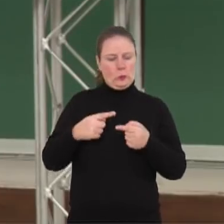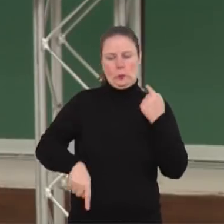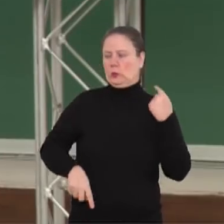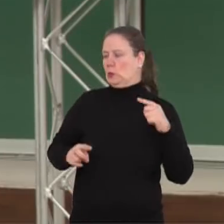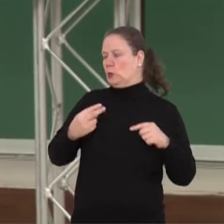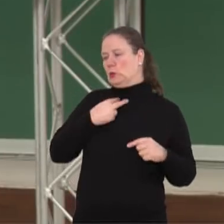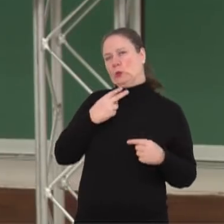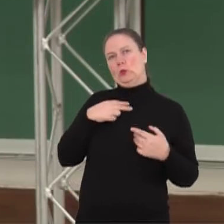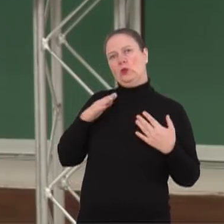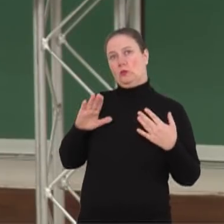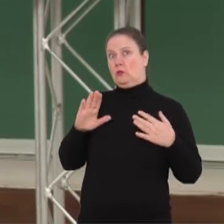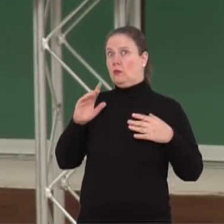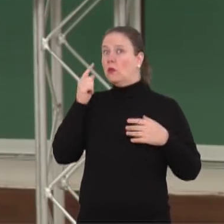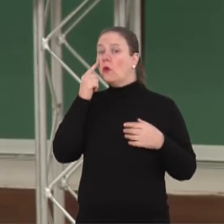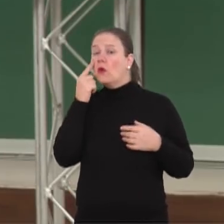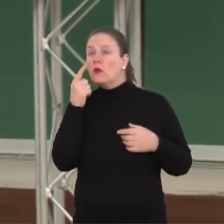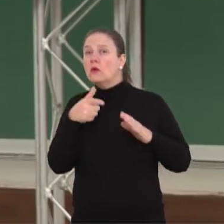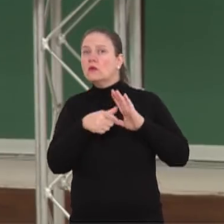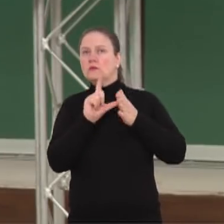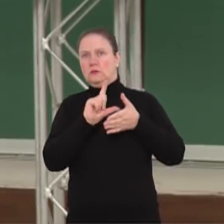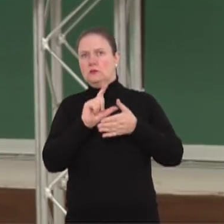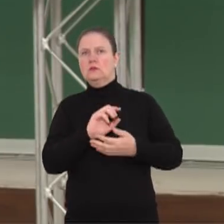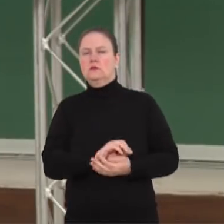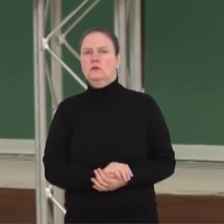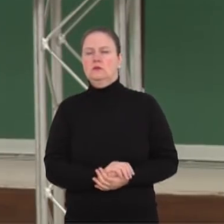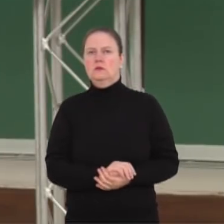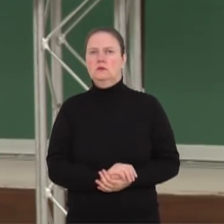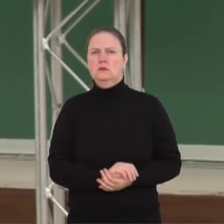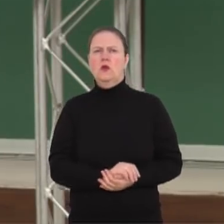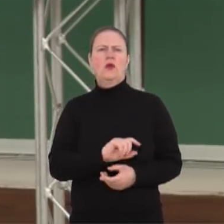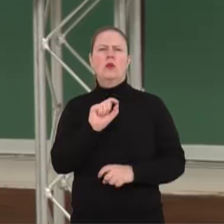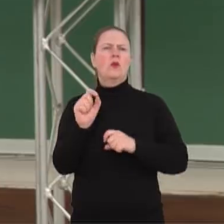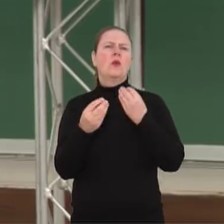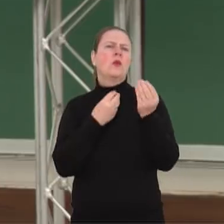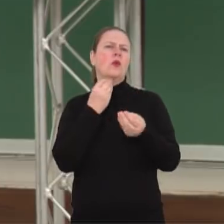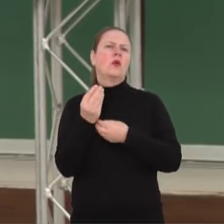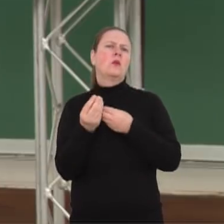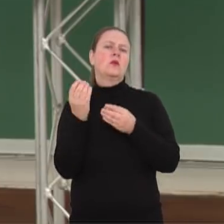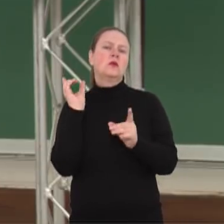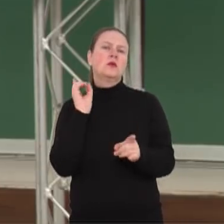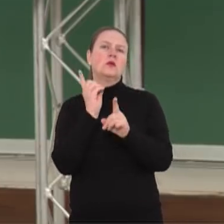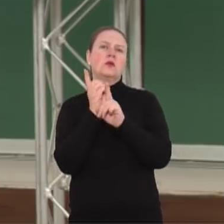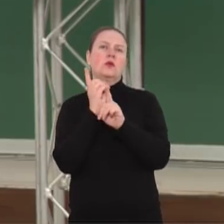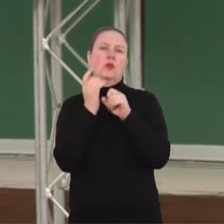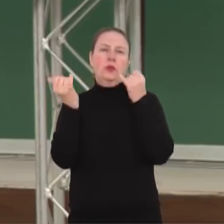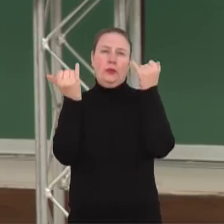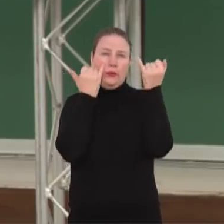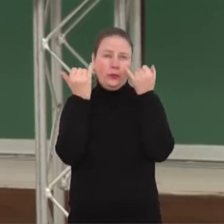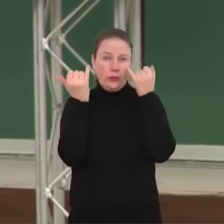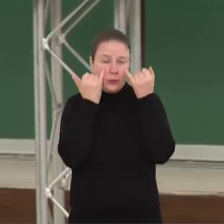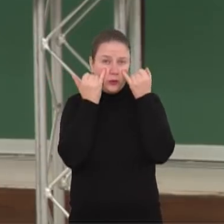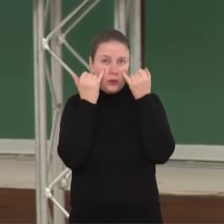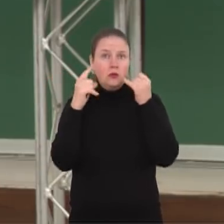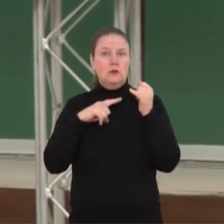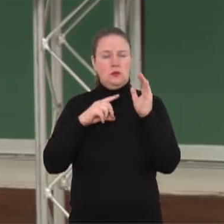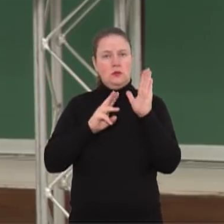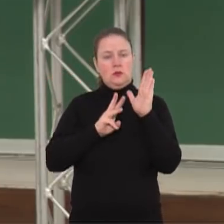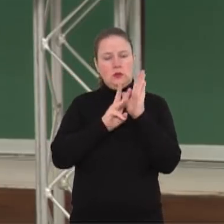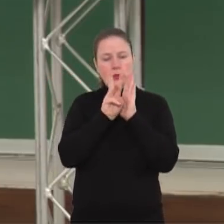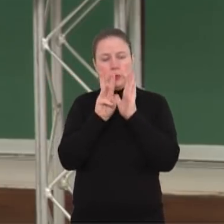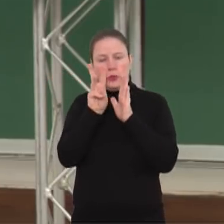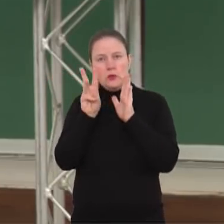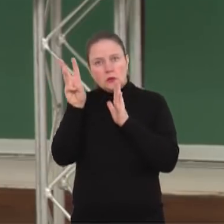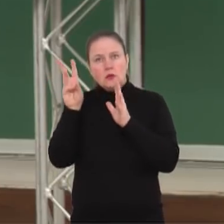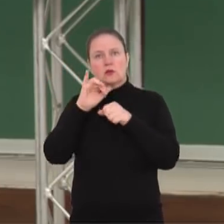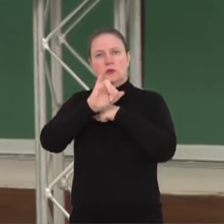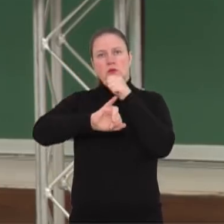isso você tem que conferir antes. Mas, teacher, onde que a gente tem essas informações? Geralmente no site você tem as informações do